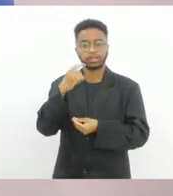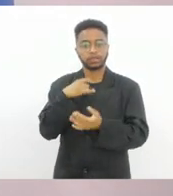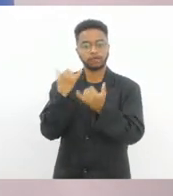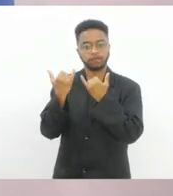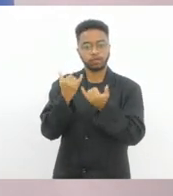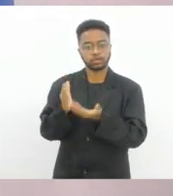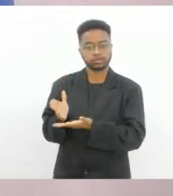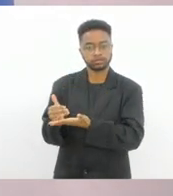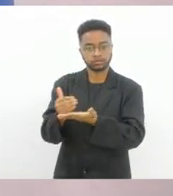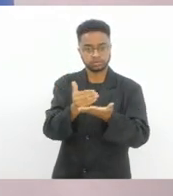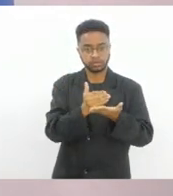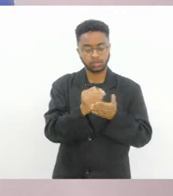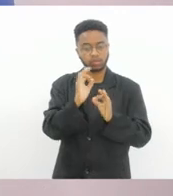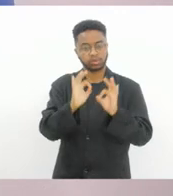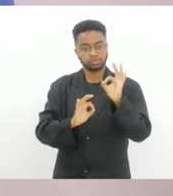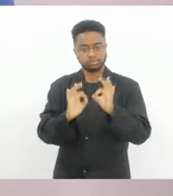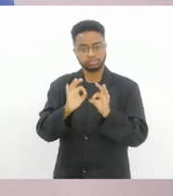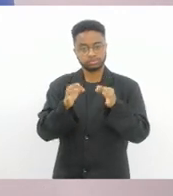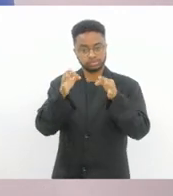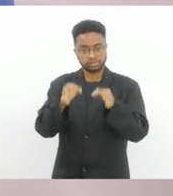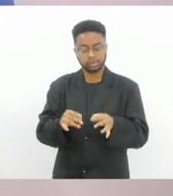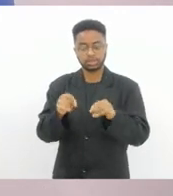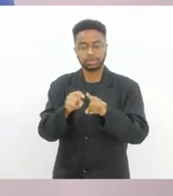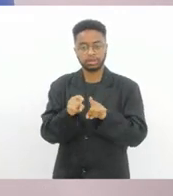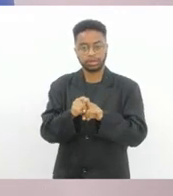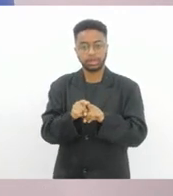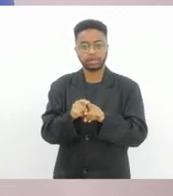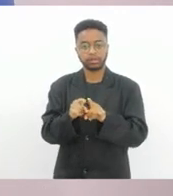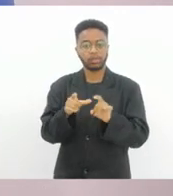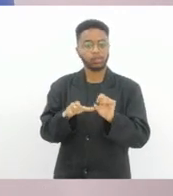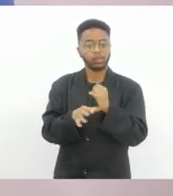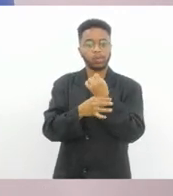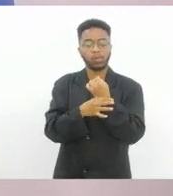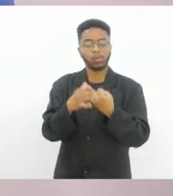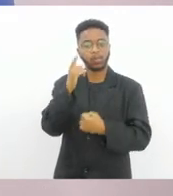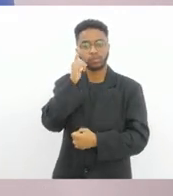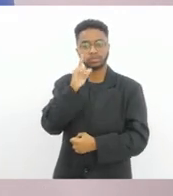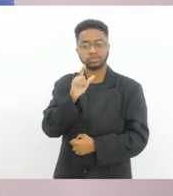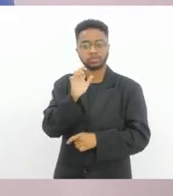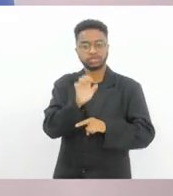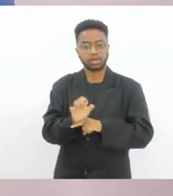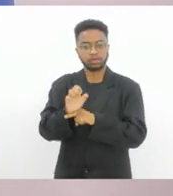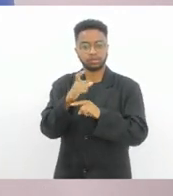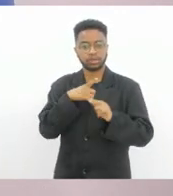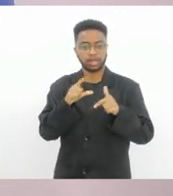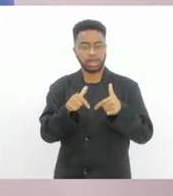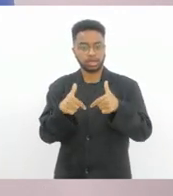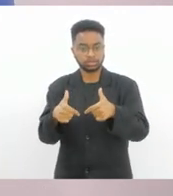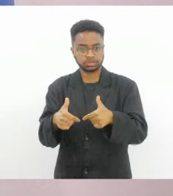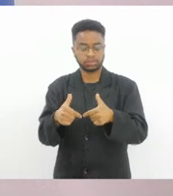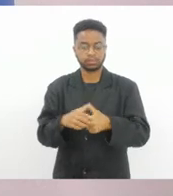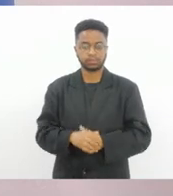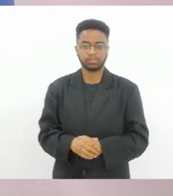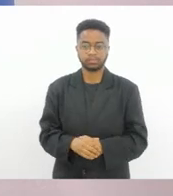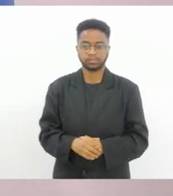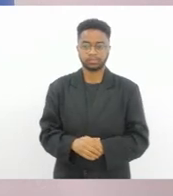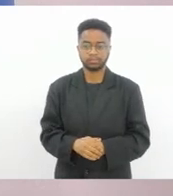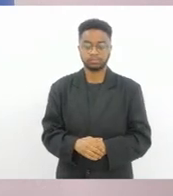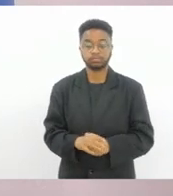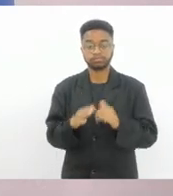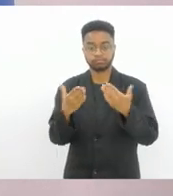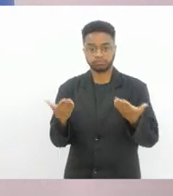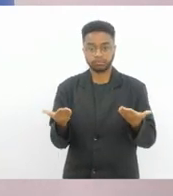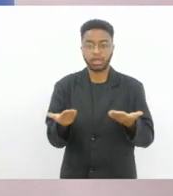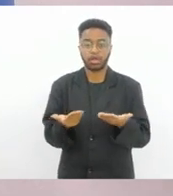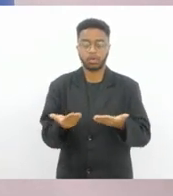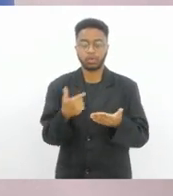maneira concreta, mapeados e garantindo aí que o Estado tenha uma ação proativa nesse sentido. Então, eu convido agora